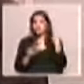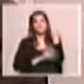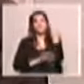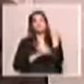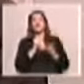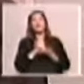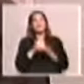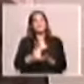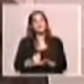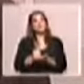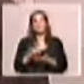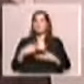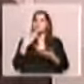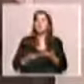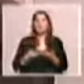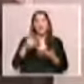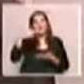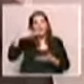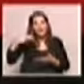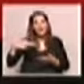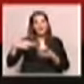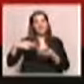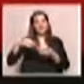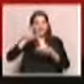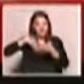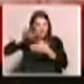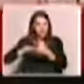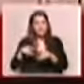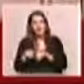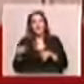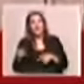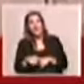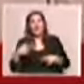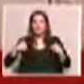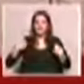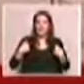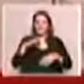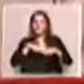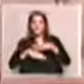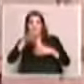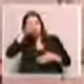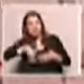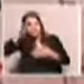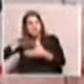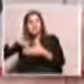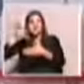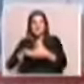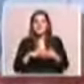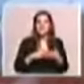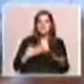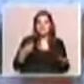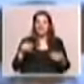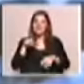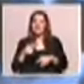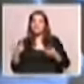Freguesia apoiou na cedência das tintas e dos pincéis e, portanto, eles tiveram a servir de pintores e picaços por uns momentos. E, sobretudo,